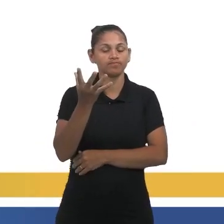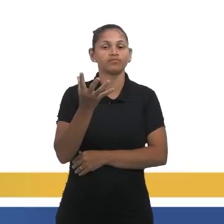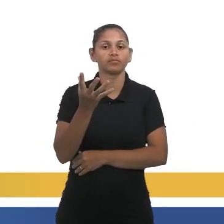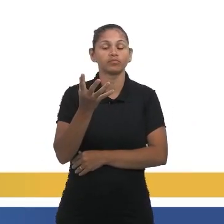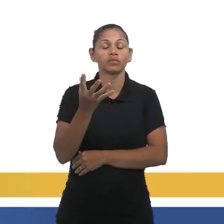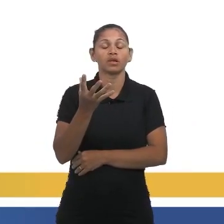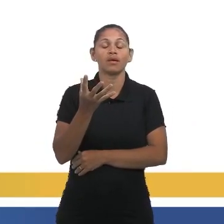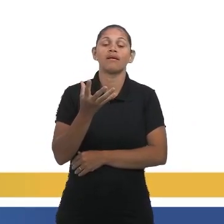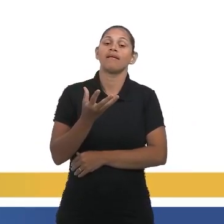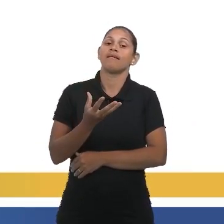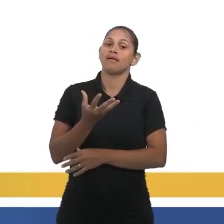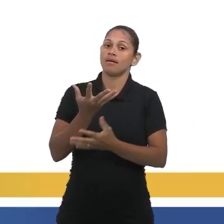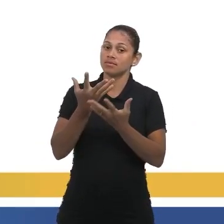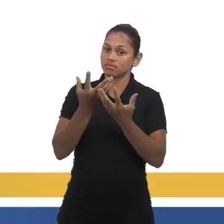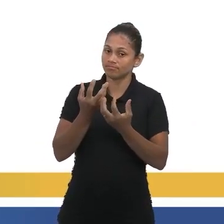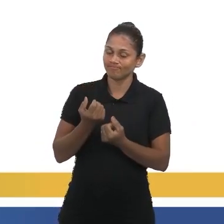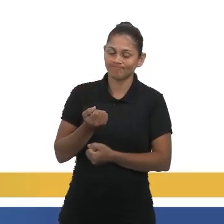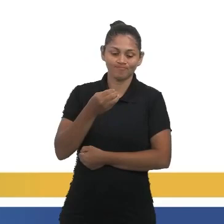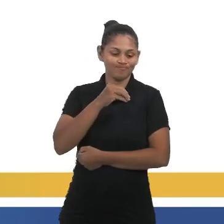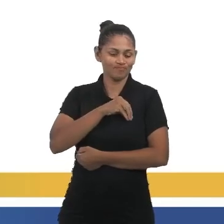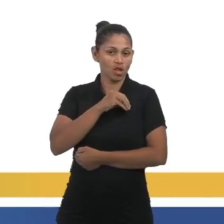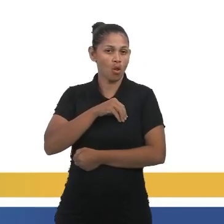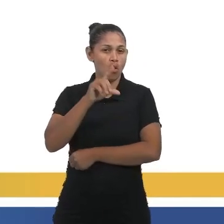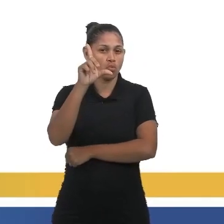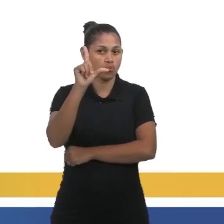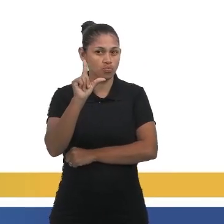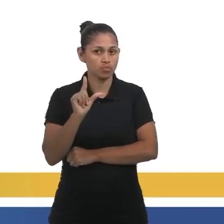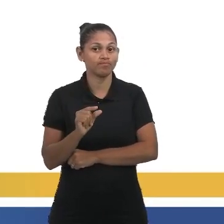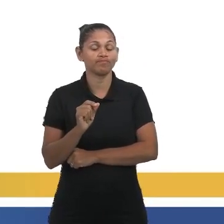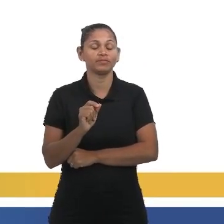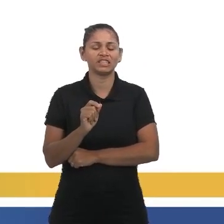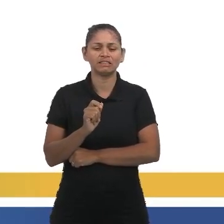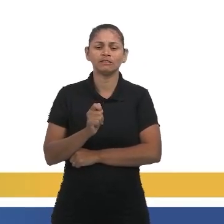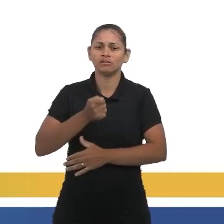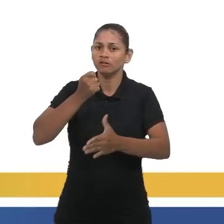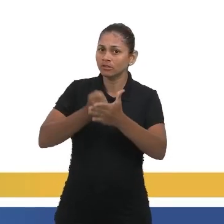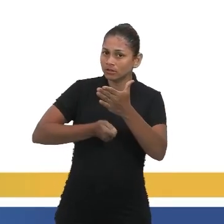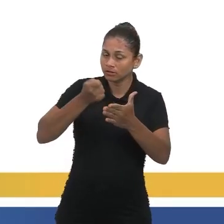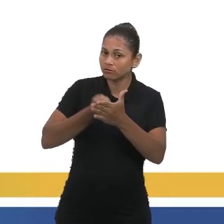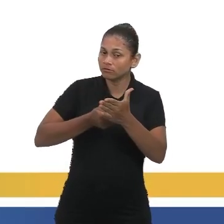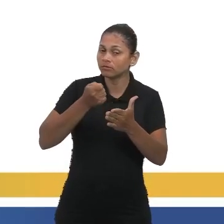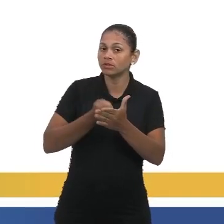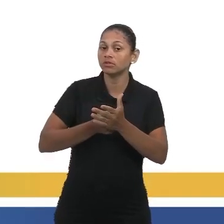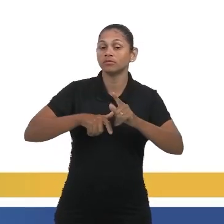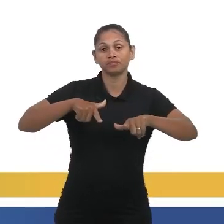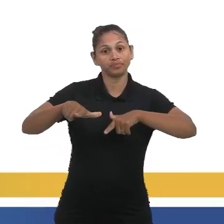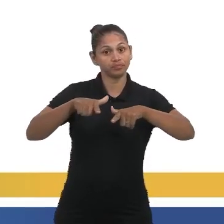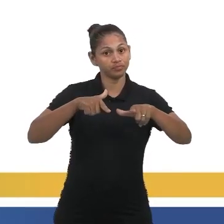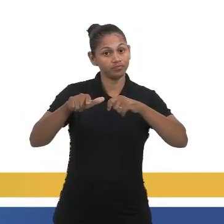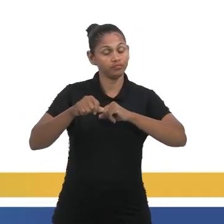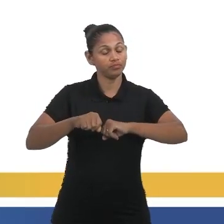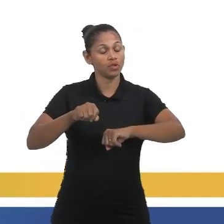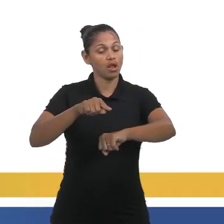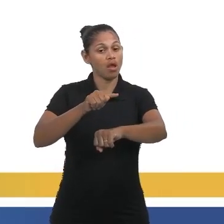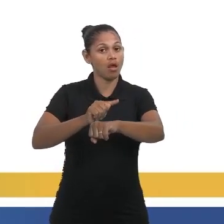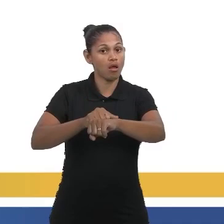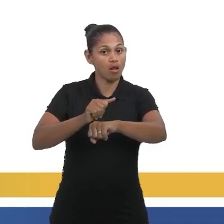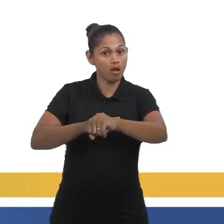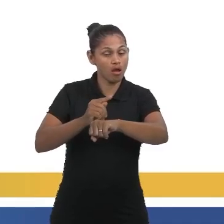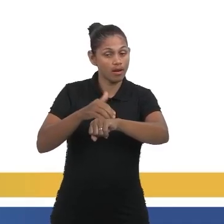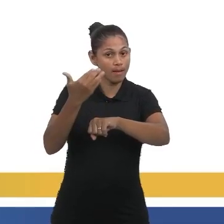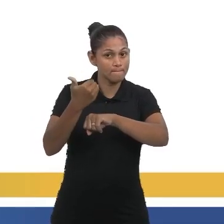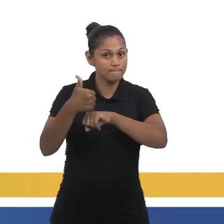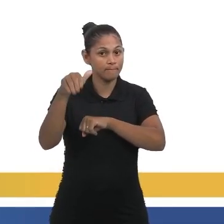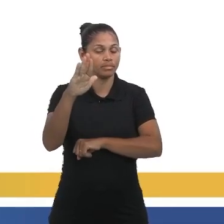baixos salários e são rotineiramente forçados a trabalhar horas extras não remuneradas. A